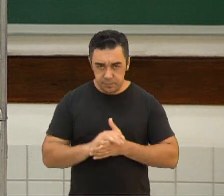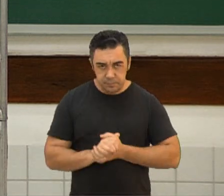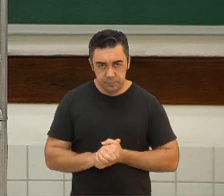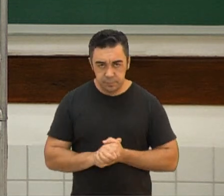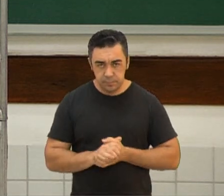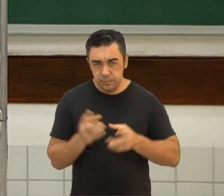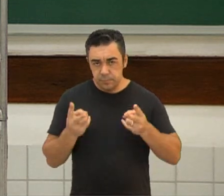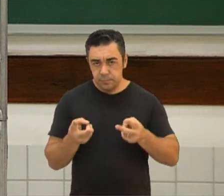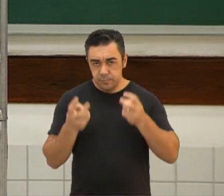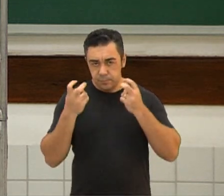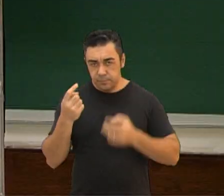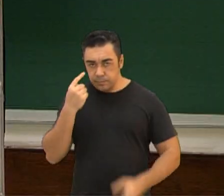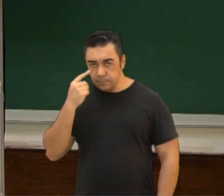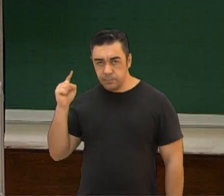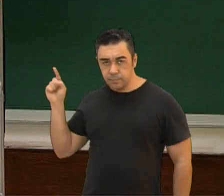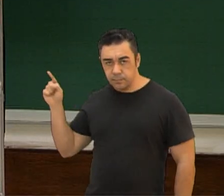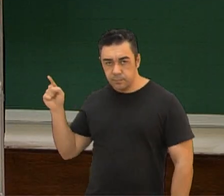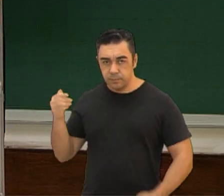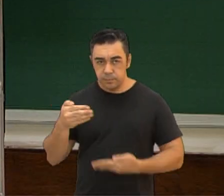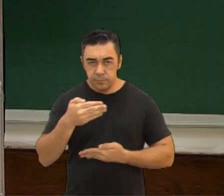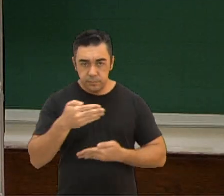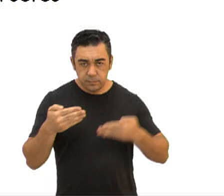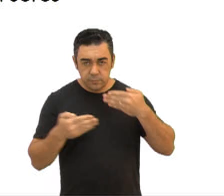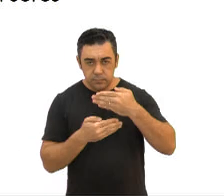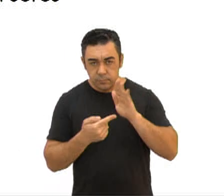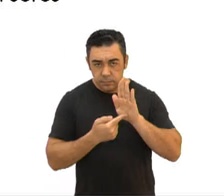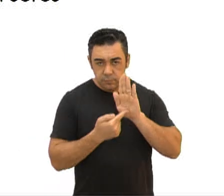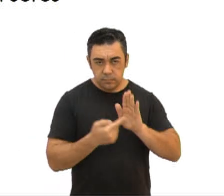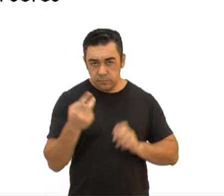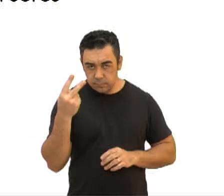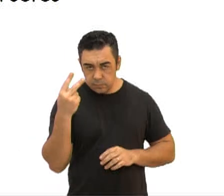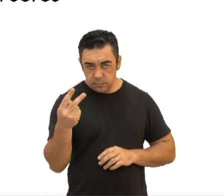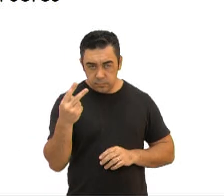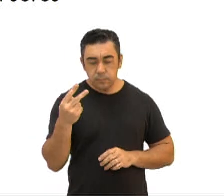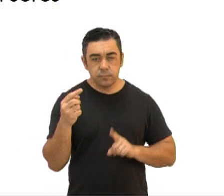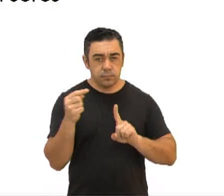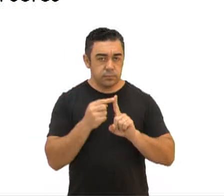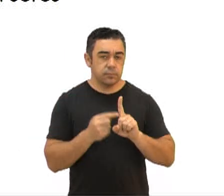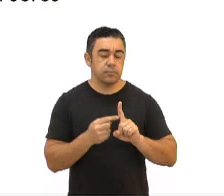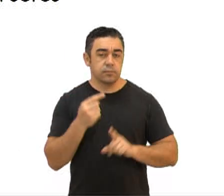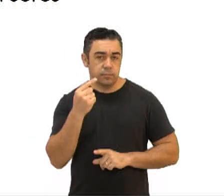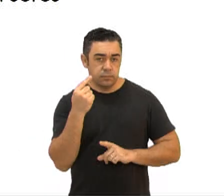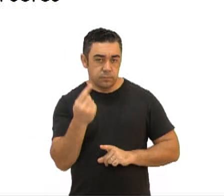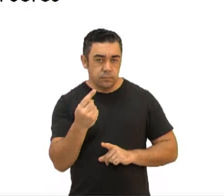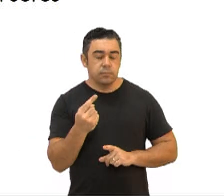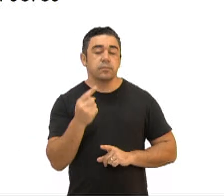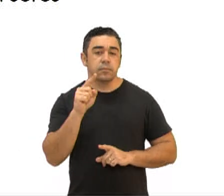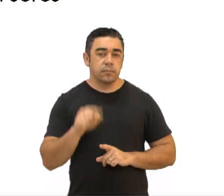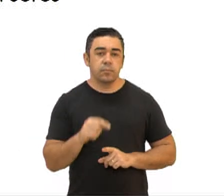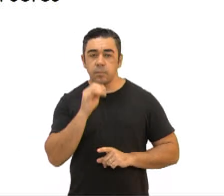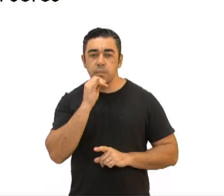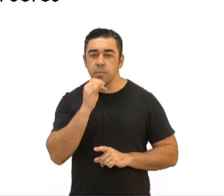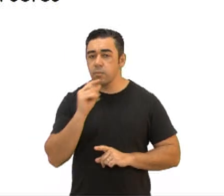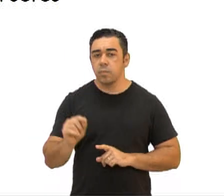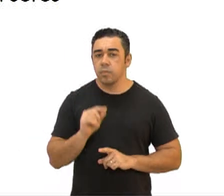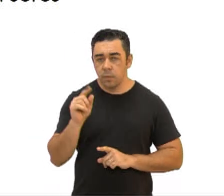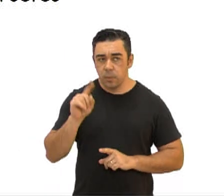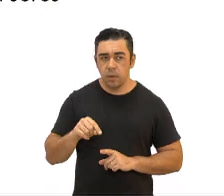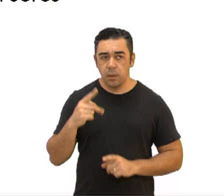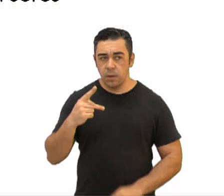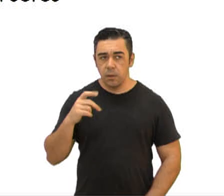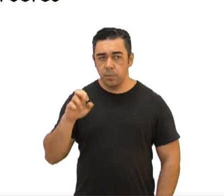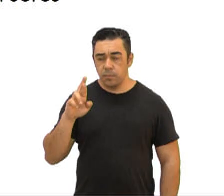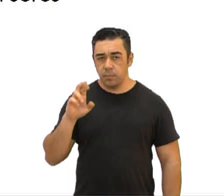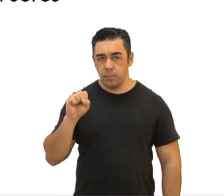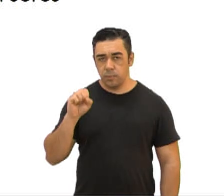Então, observem nesse slide, eu trouxe aqui para vocês duas ilustrações, né? Uma indicando o que pode ser a